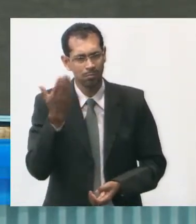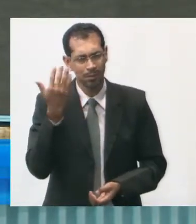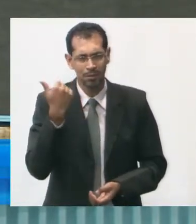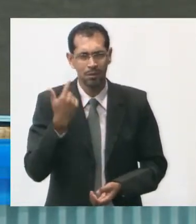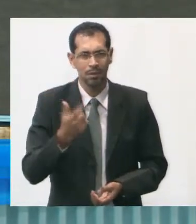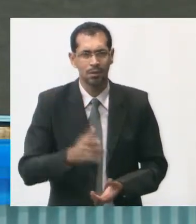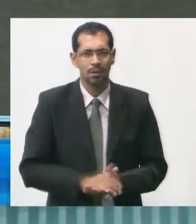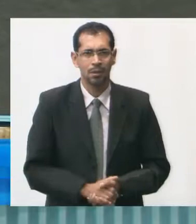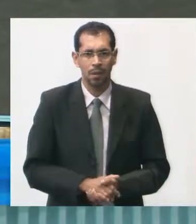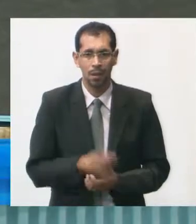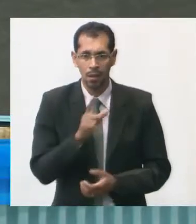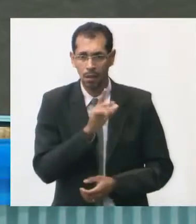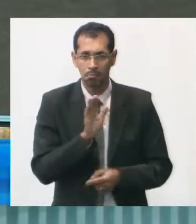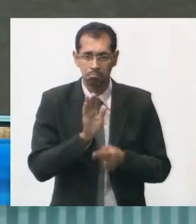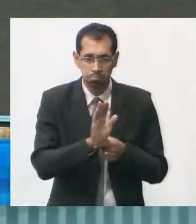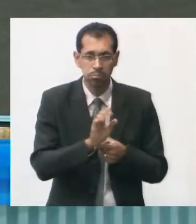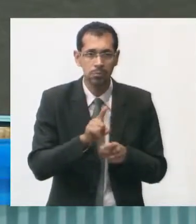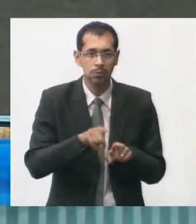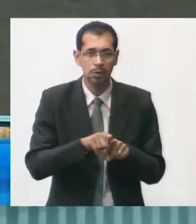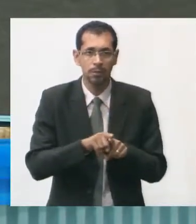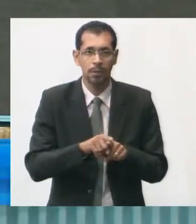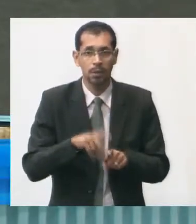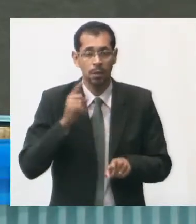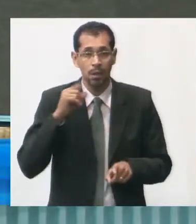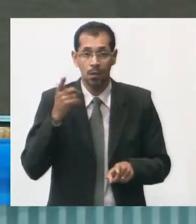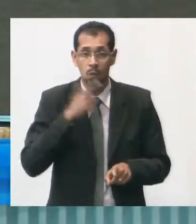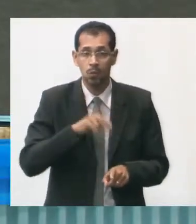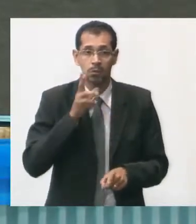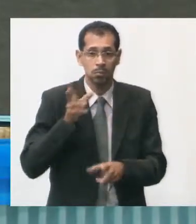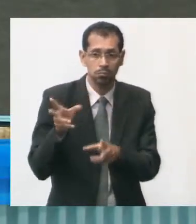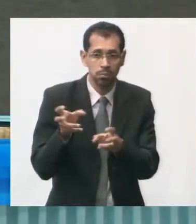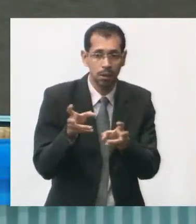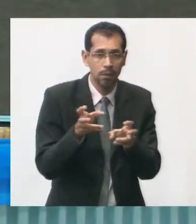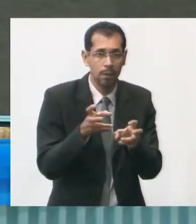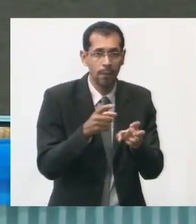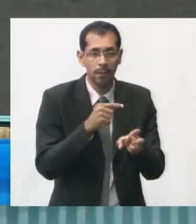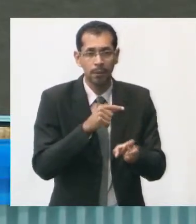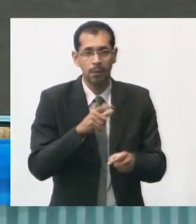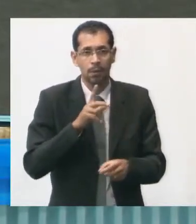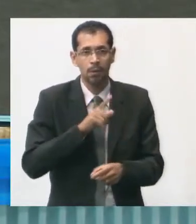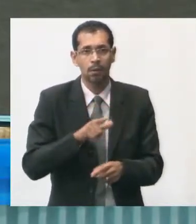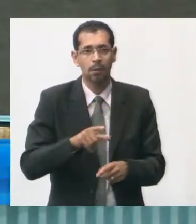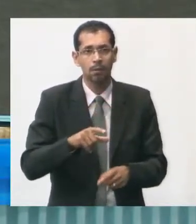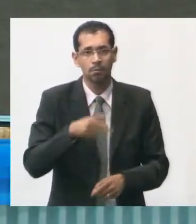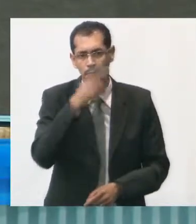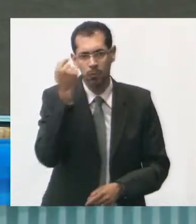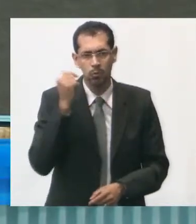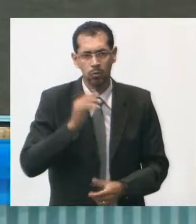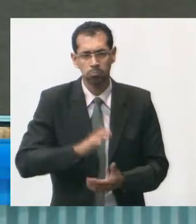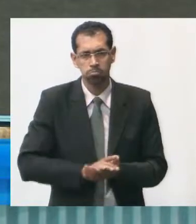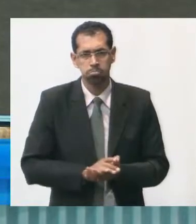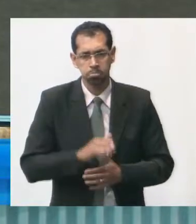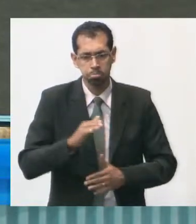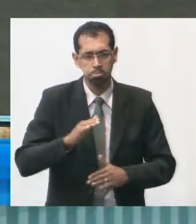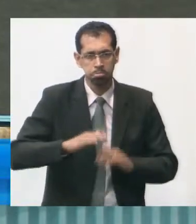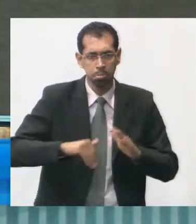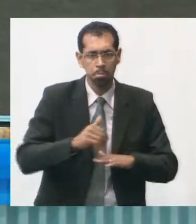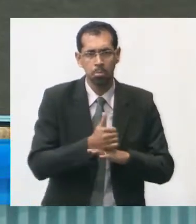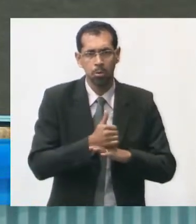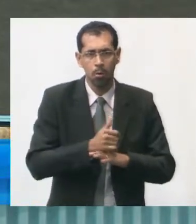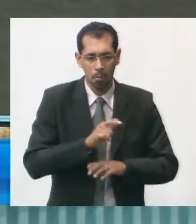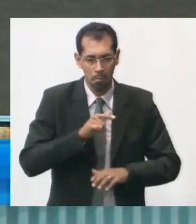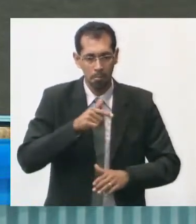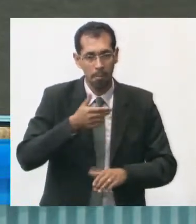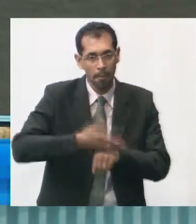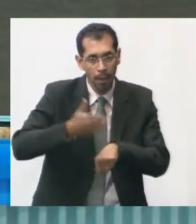pode conseguir estar localizando muitos atletas nas comunidades. Muitas pessoas simples têm condições e